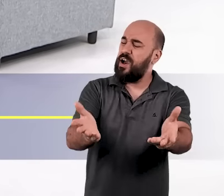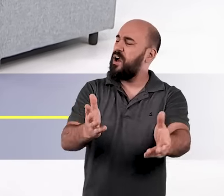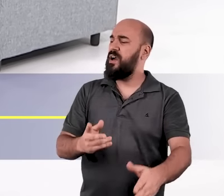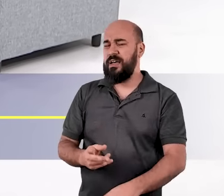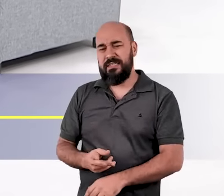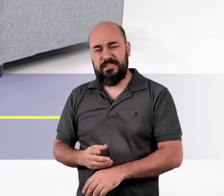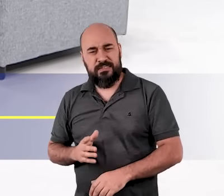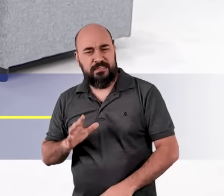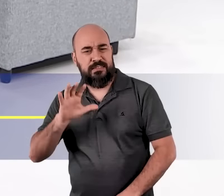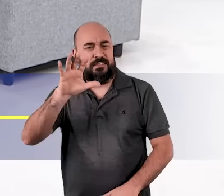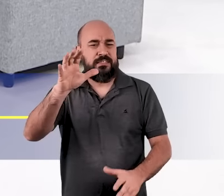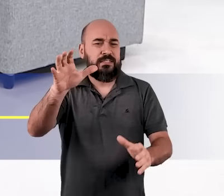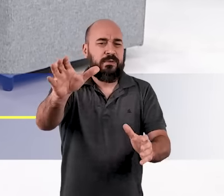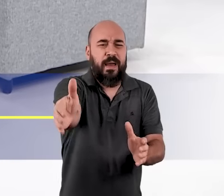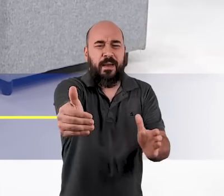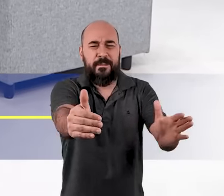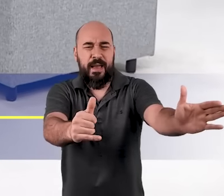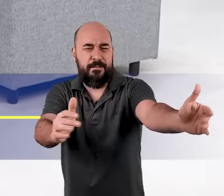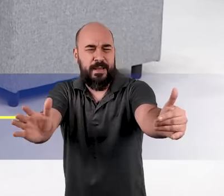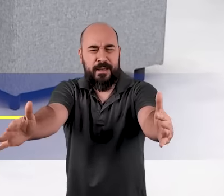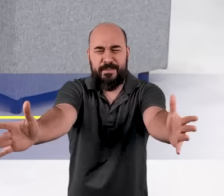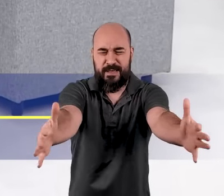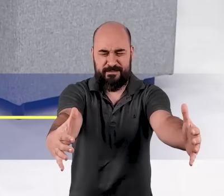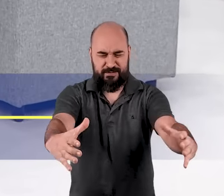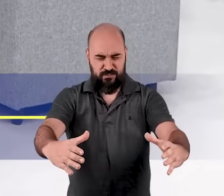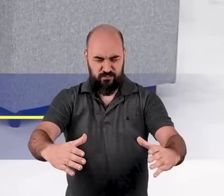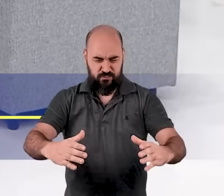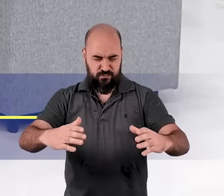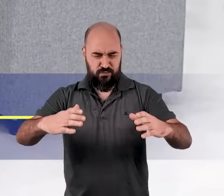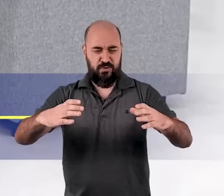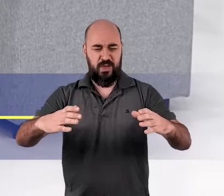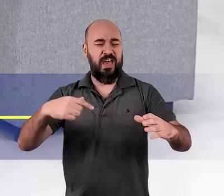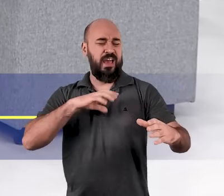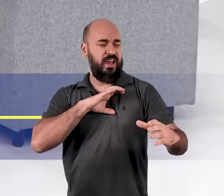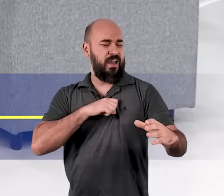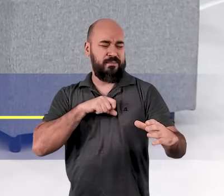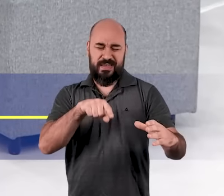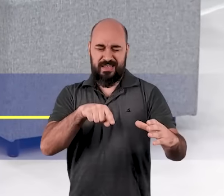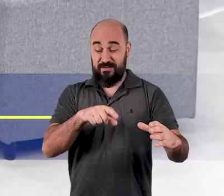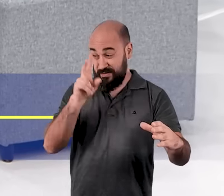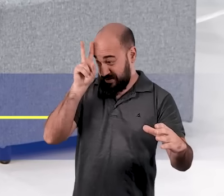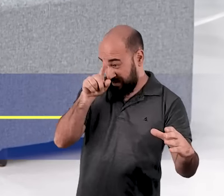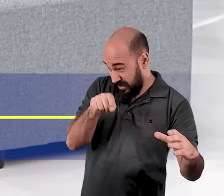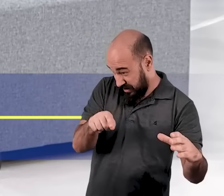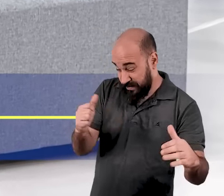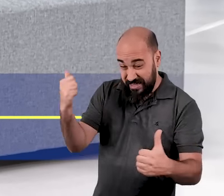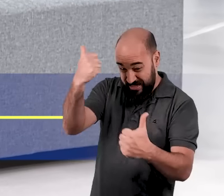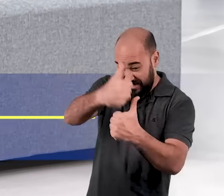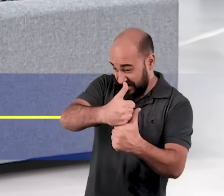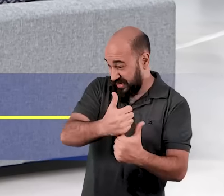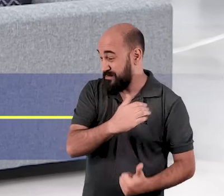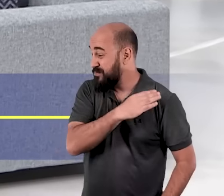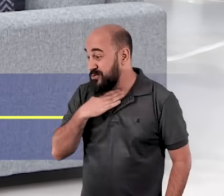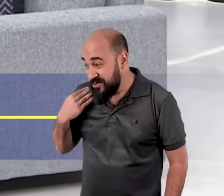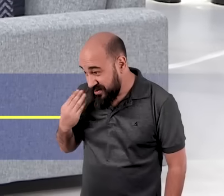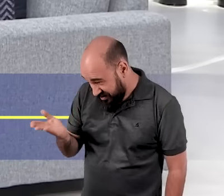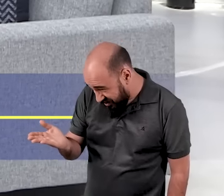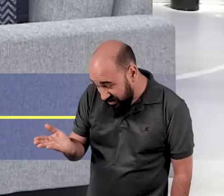buscar os meus amados e traz de volta aqueles por quem você